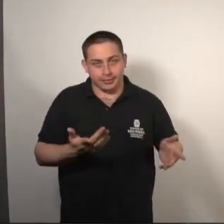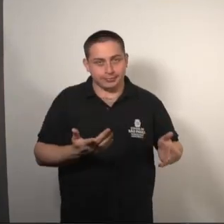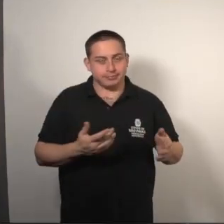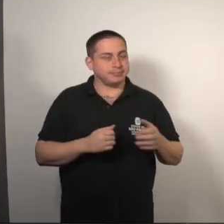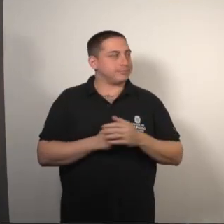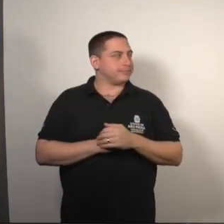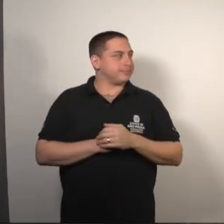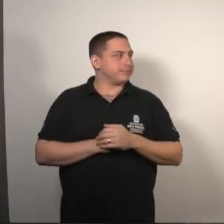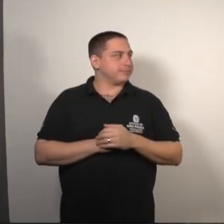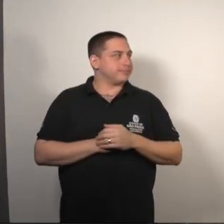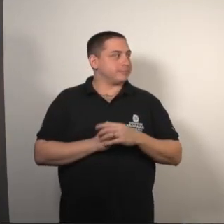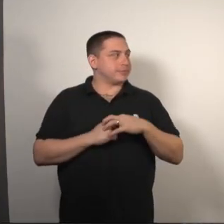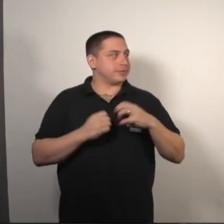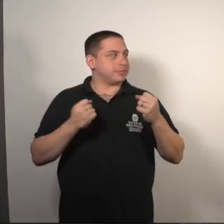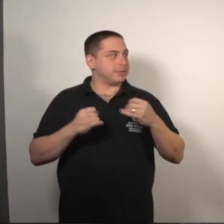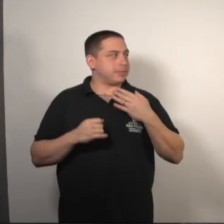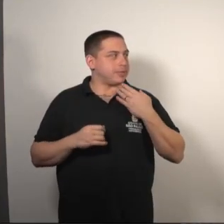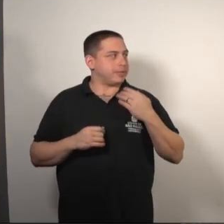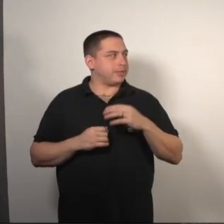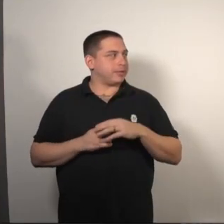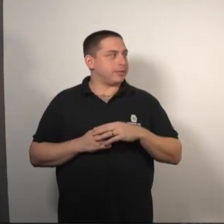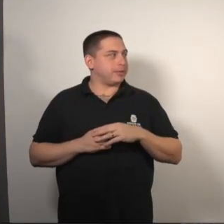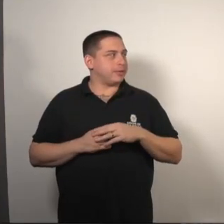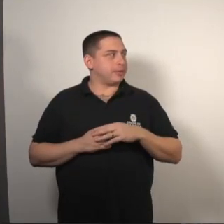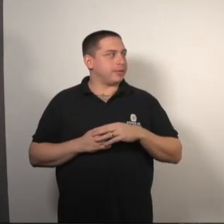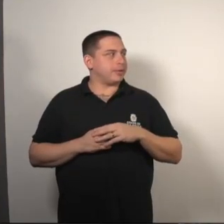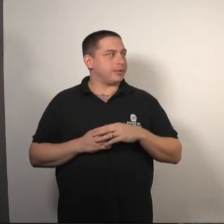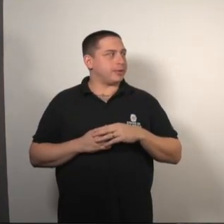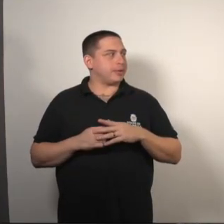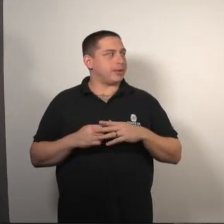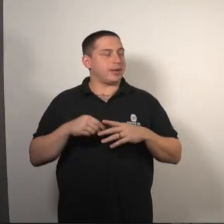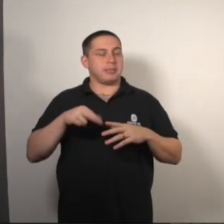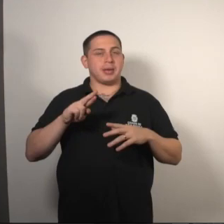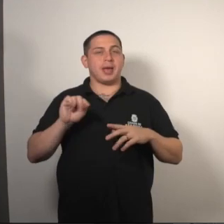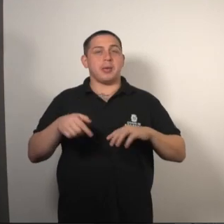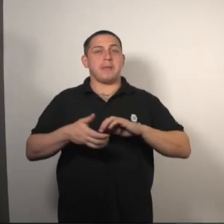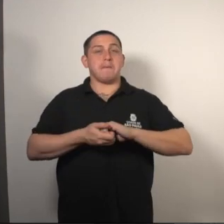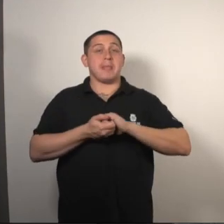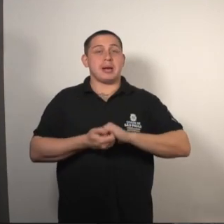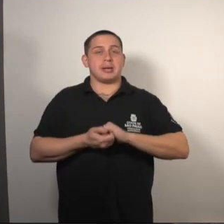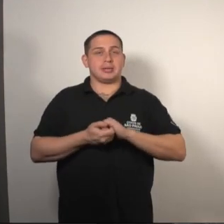suas NBRs. NBR é norma brasileira, melhorou.